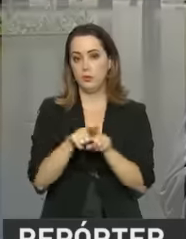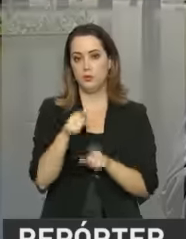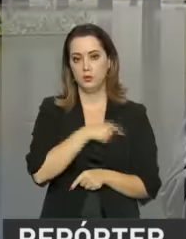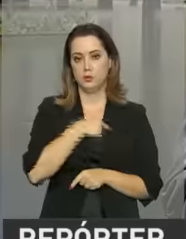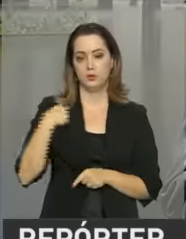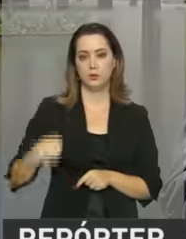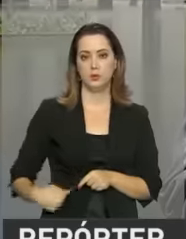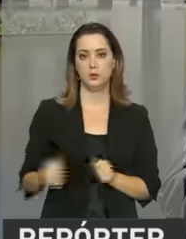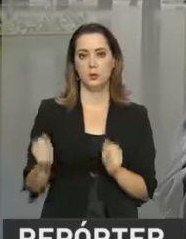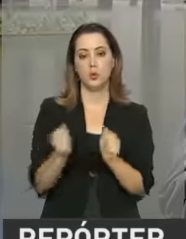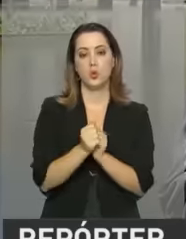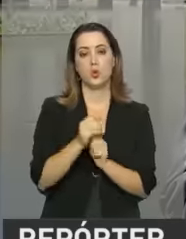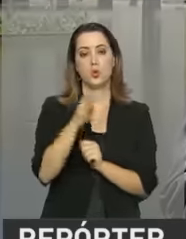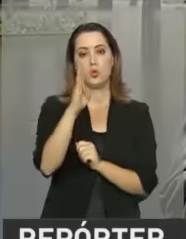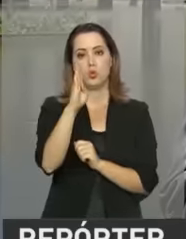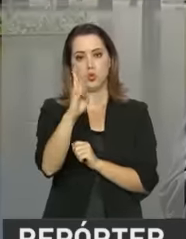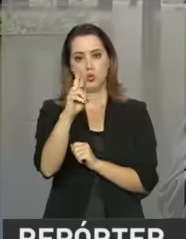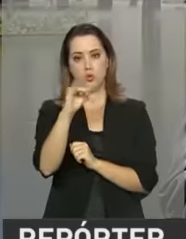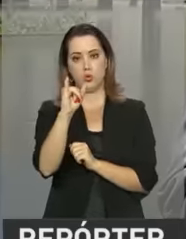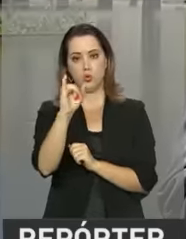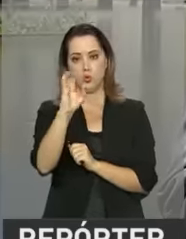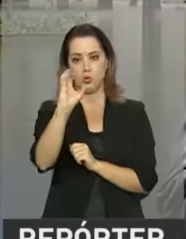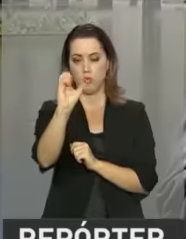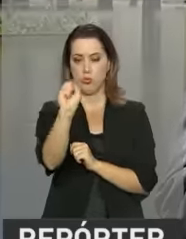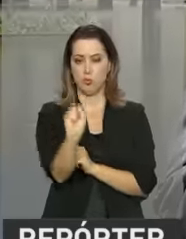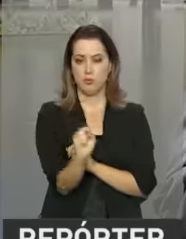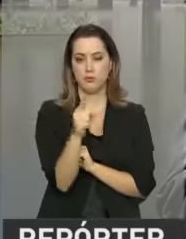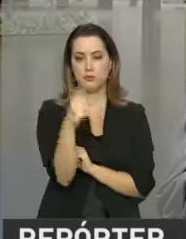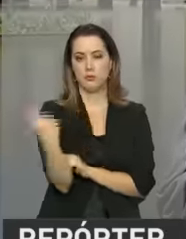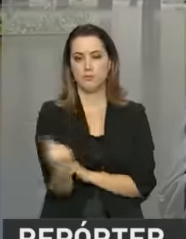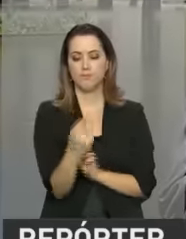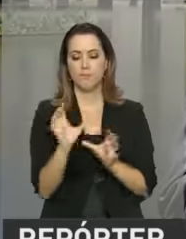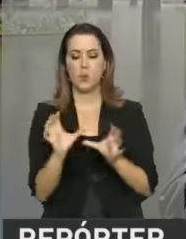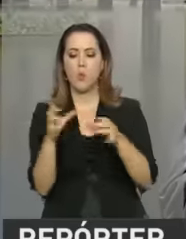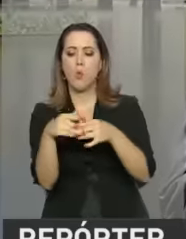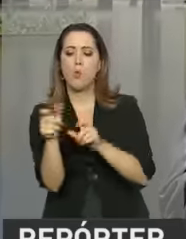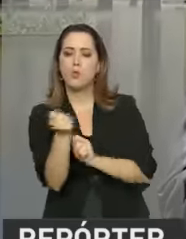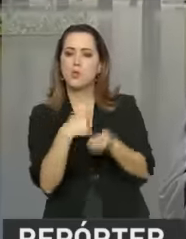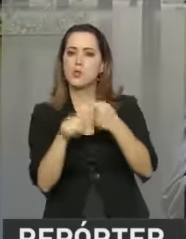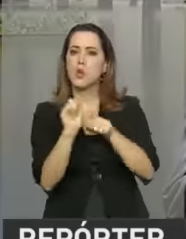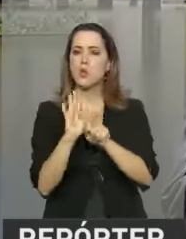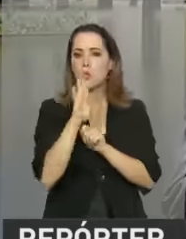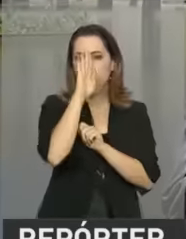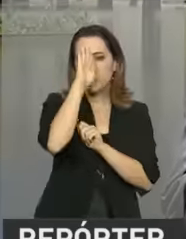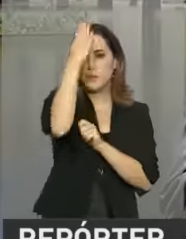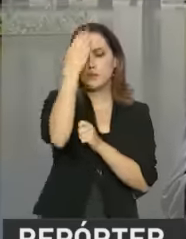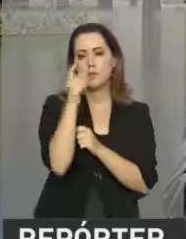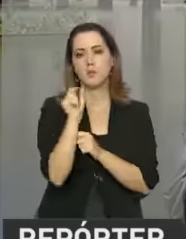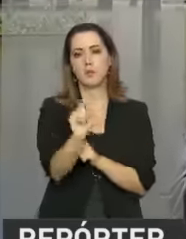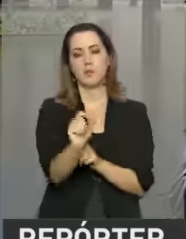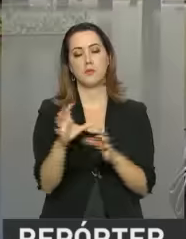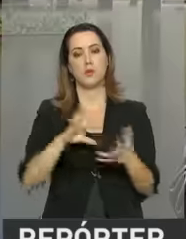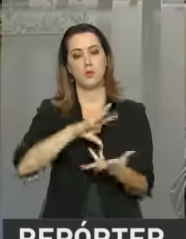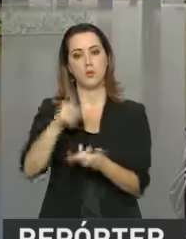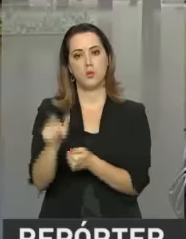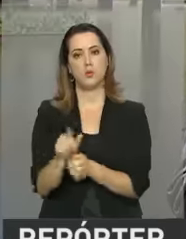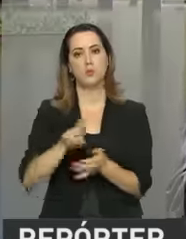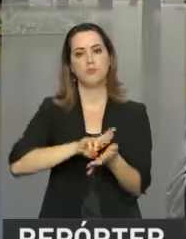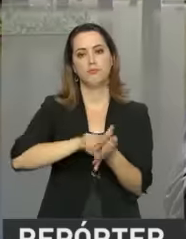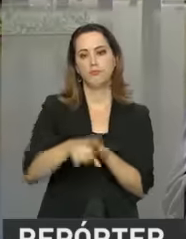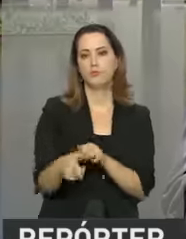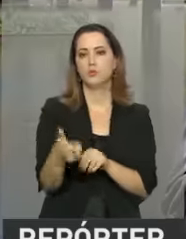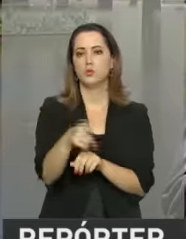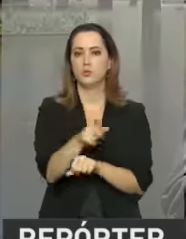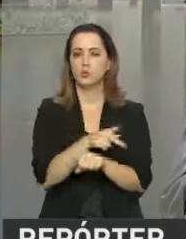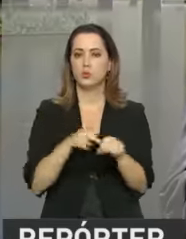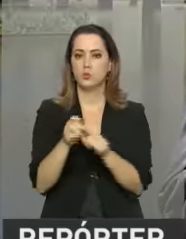estão juntos no brix o grupo das principais economias em desenvolvimento do mundo que reúne ainda Rússia Índia e África